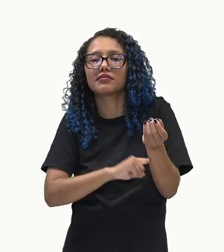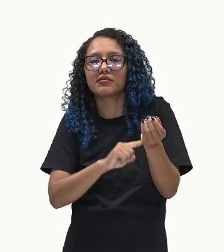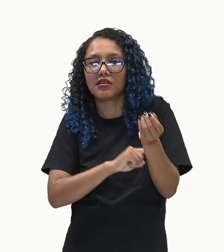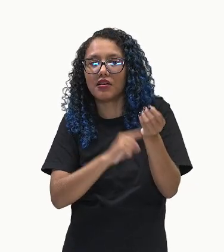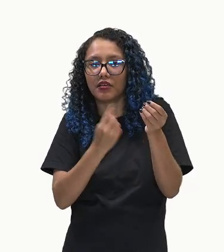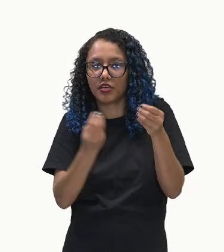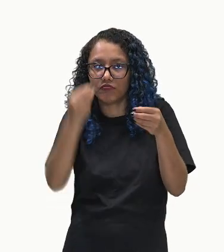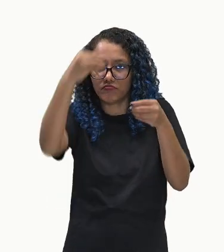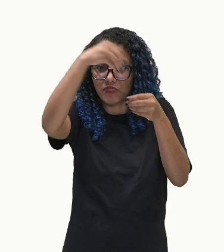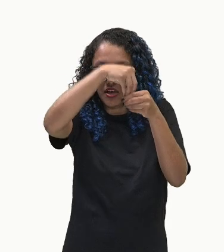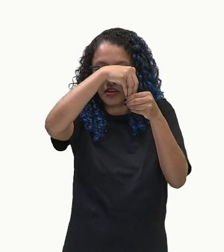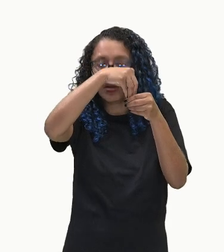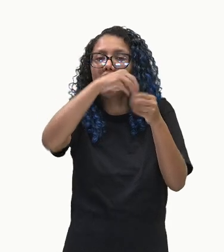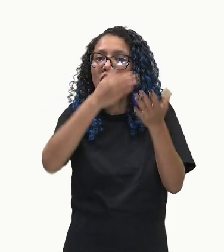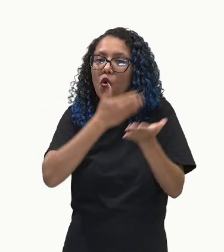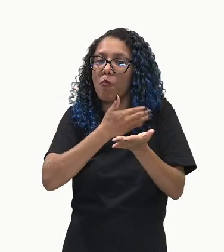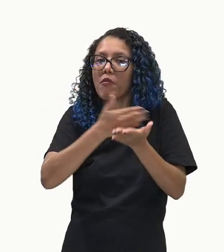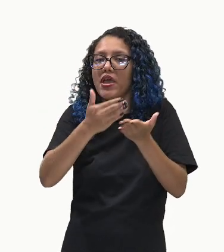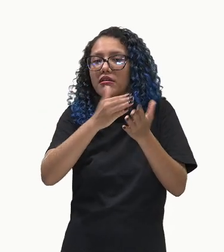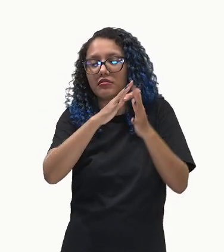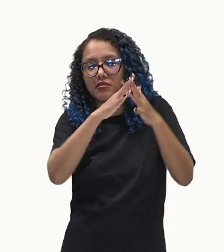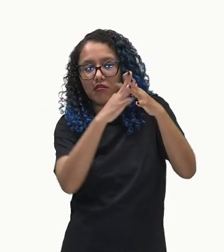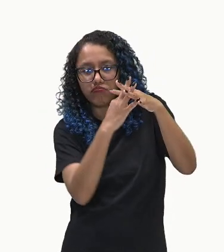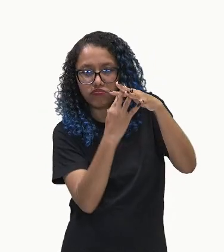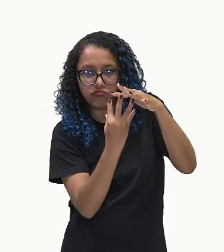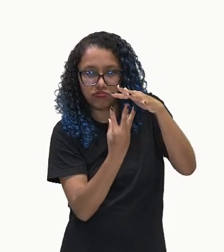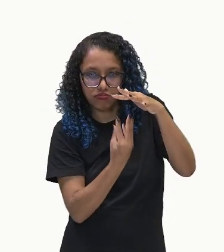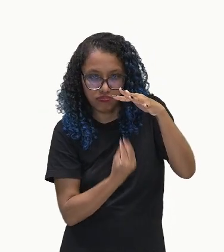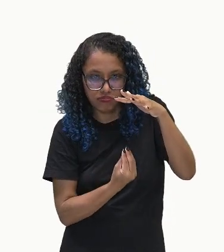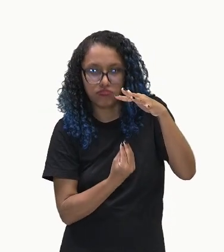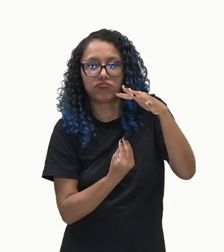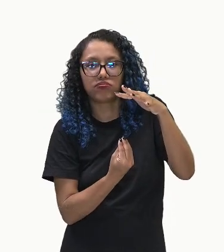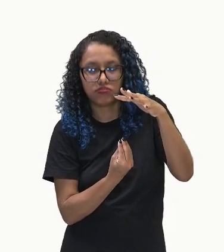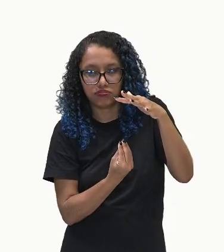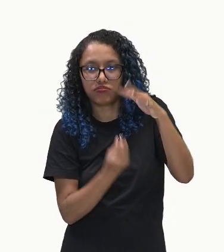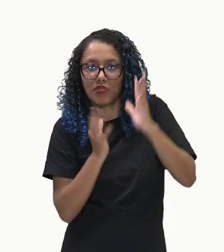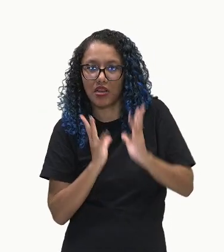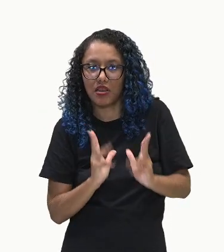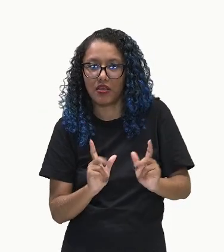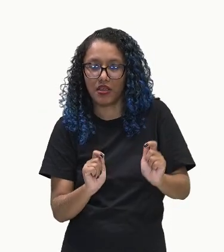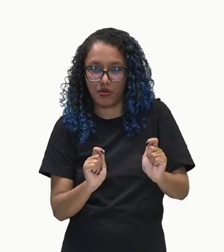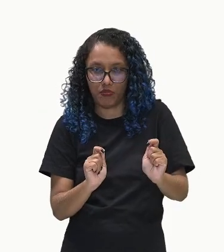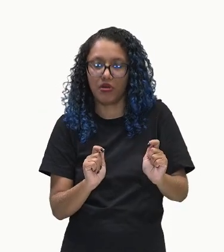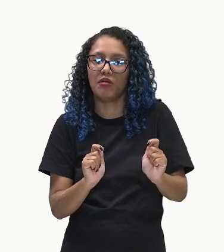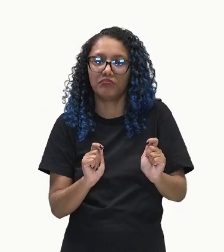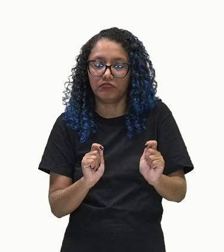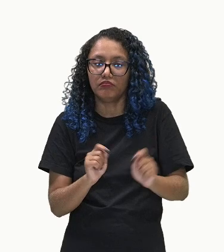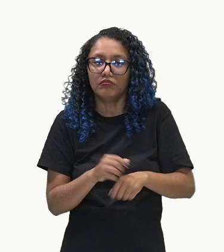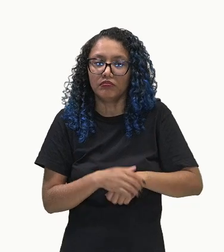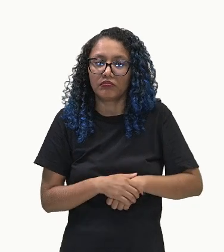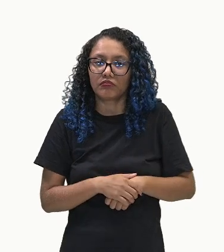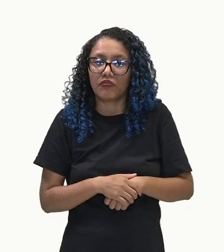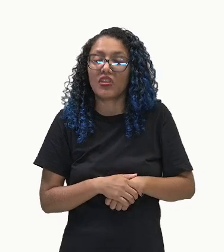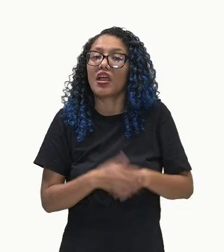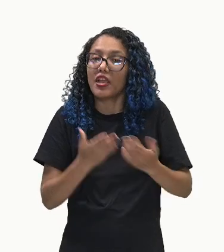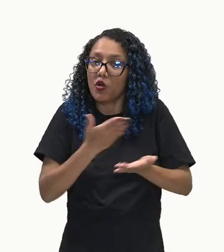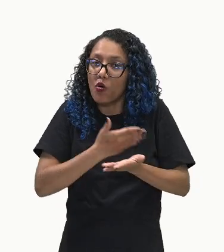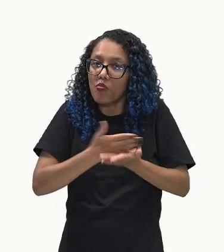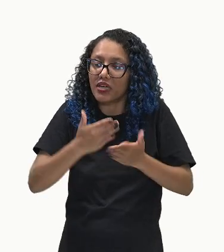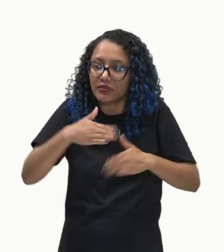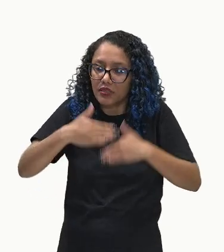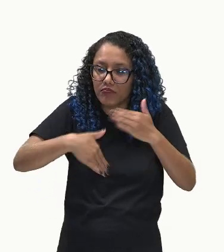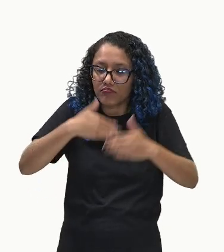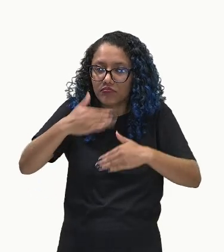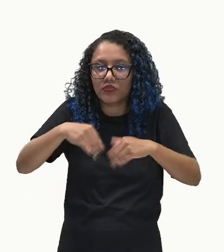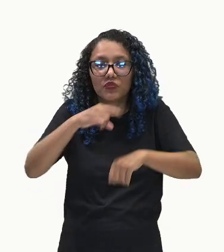de filtragem. E aí a urina que vai se formando e vai tomando